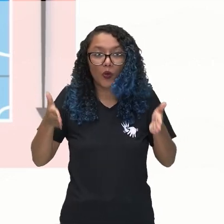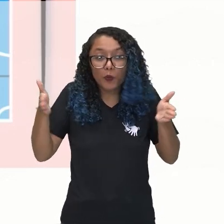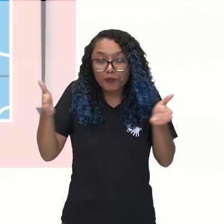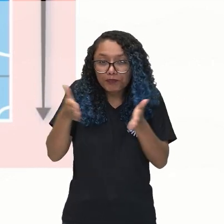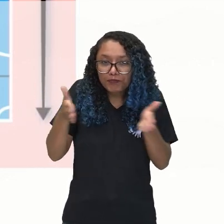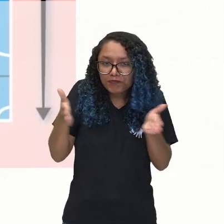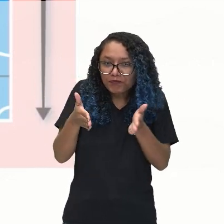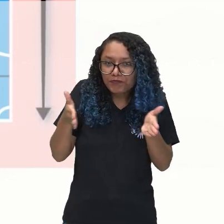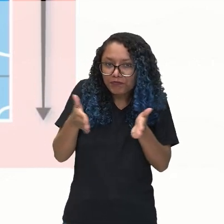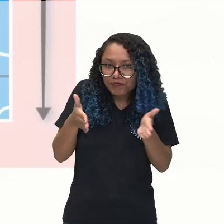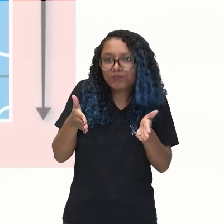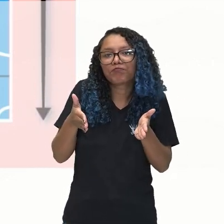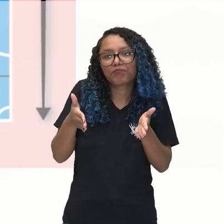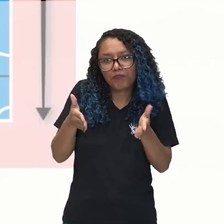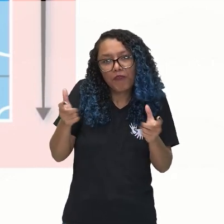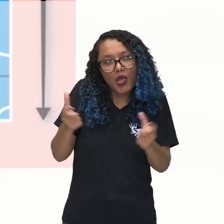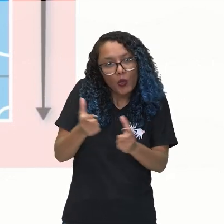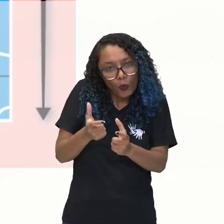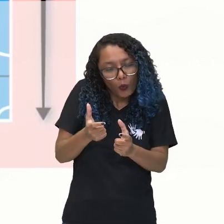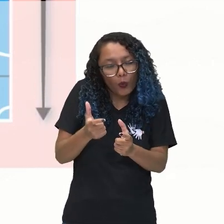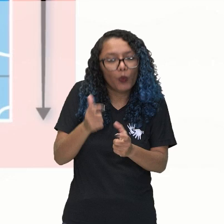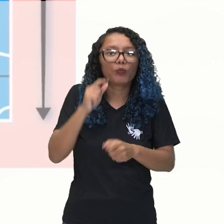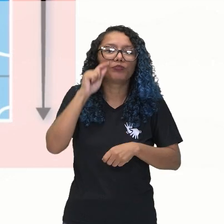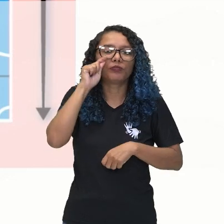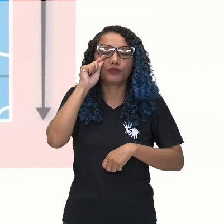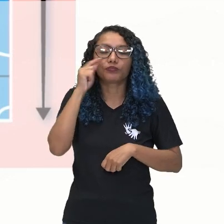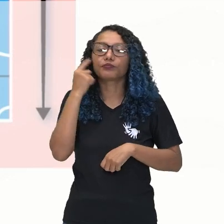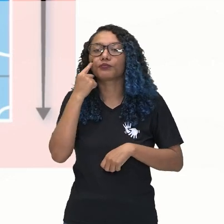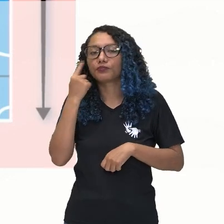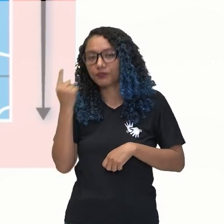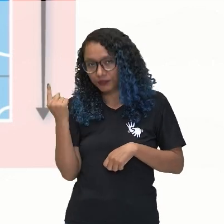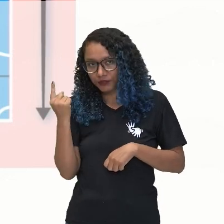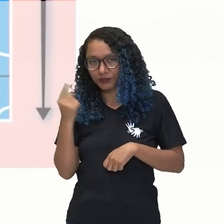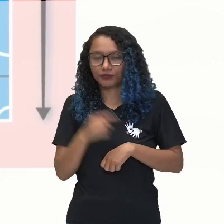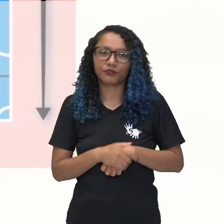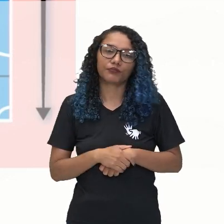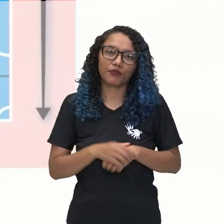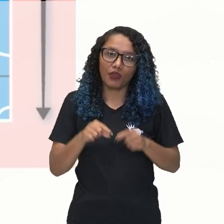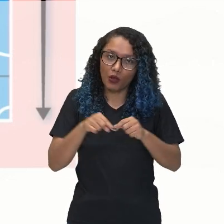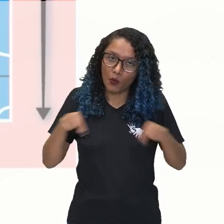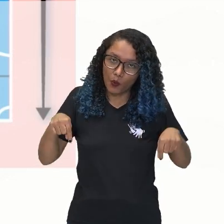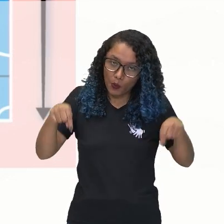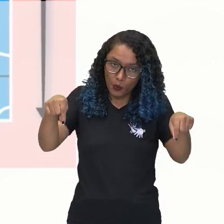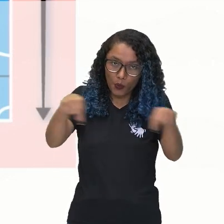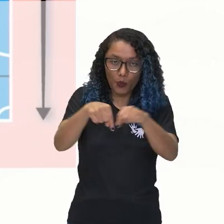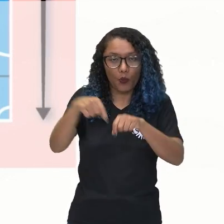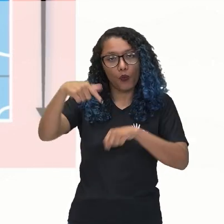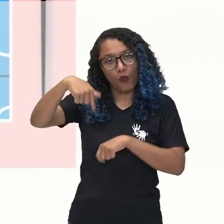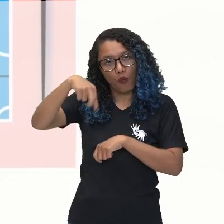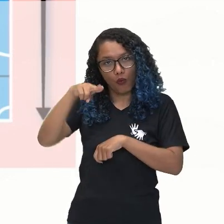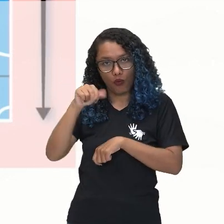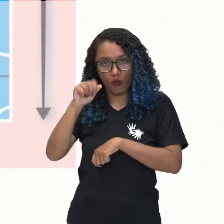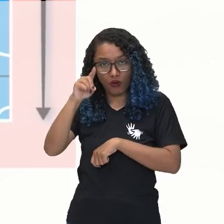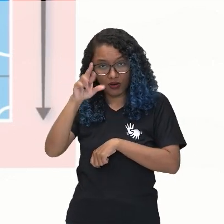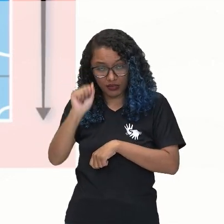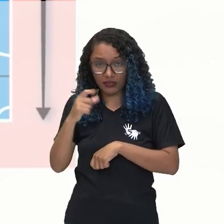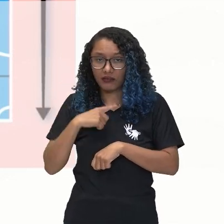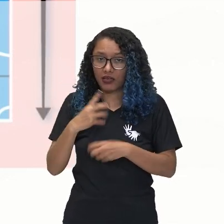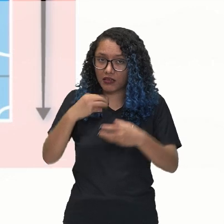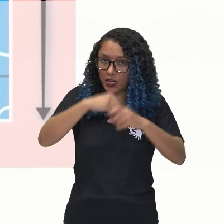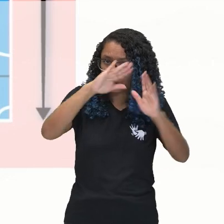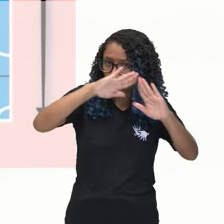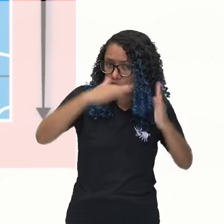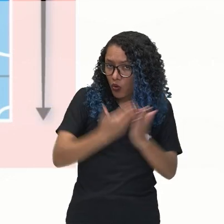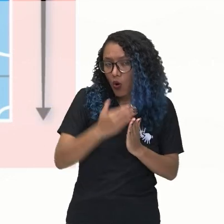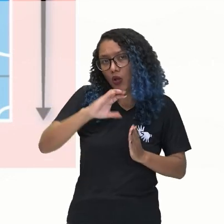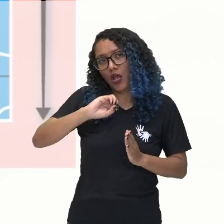um espaço mais reduzido, que é a quadra poliesportiva, essa daí que vocês veem nas escolas, nos